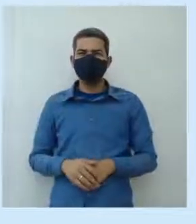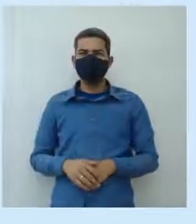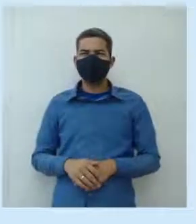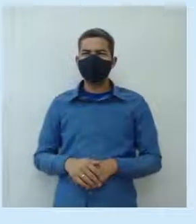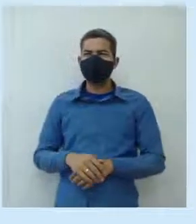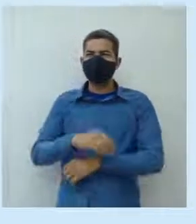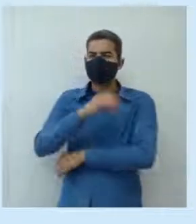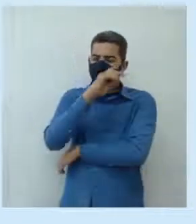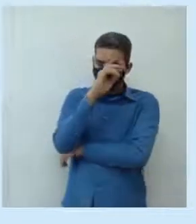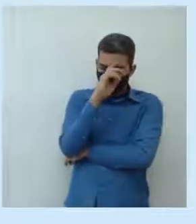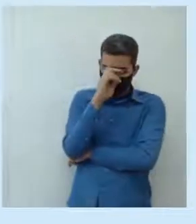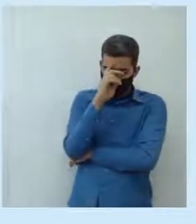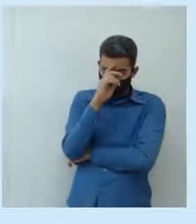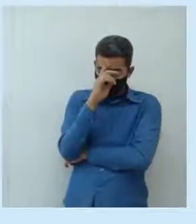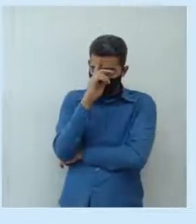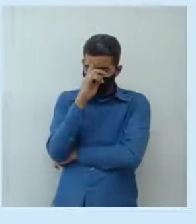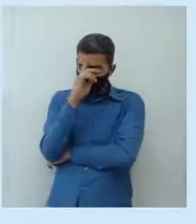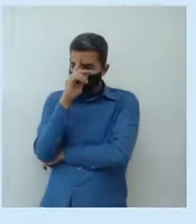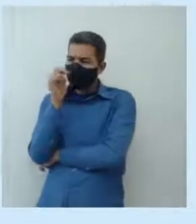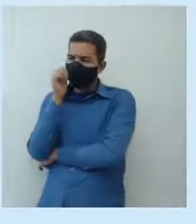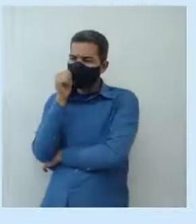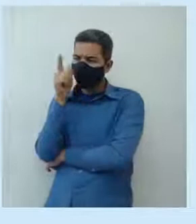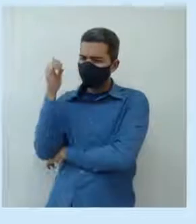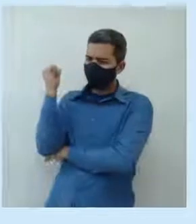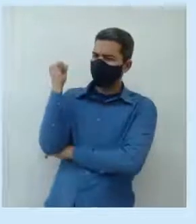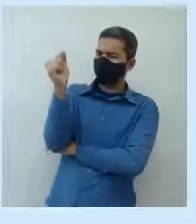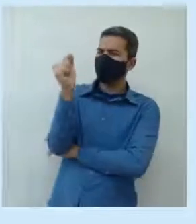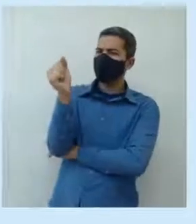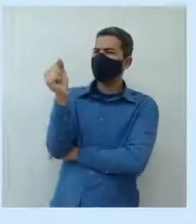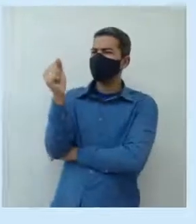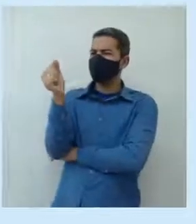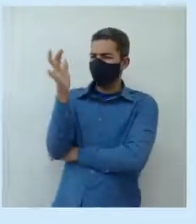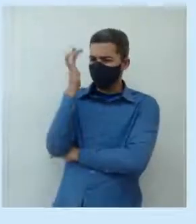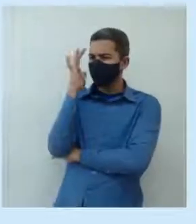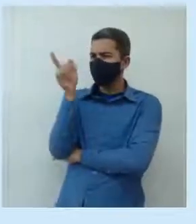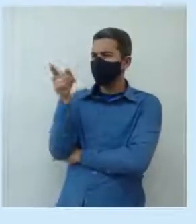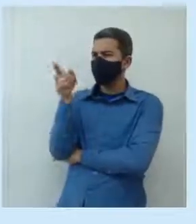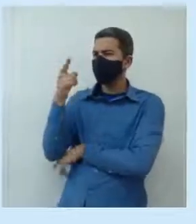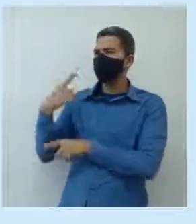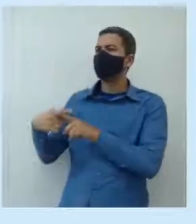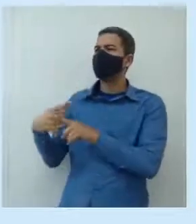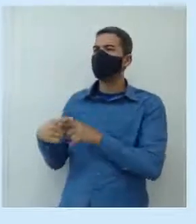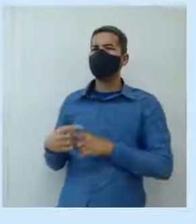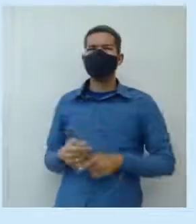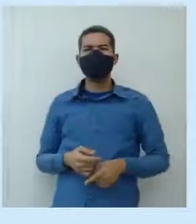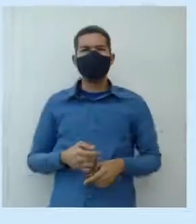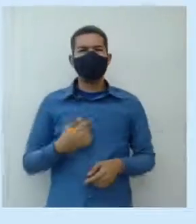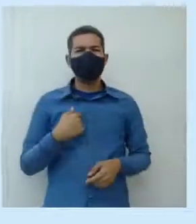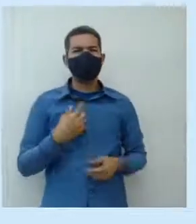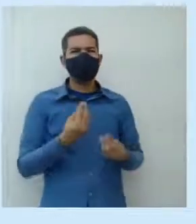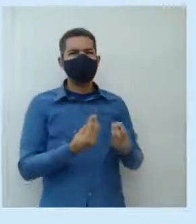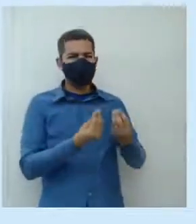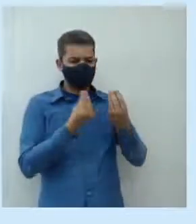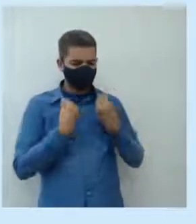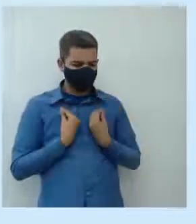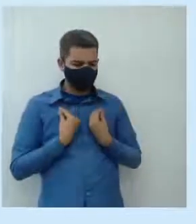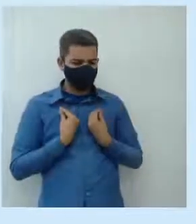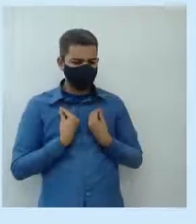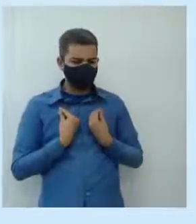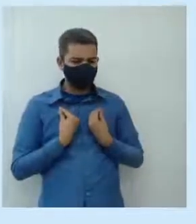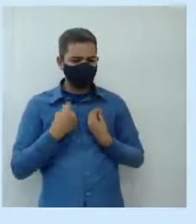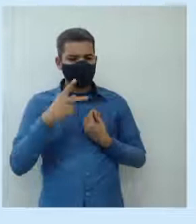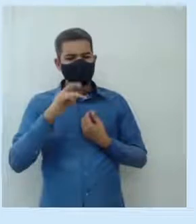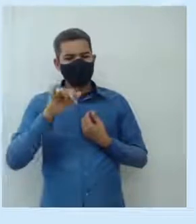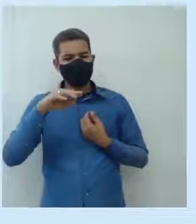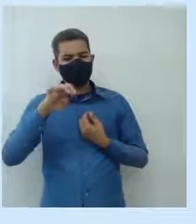sua mulher está tentando matá-lo? Ela me serviu pimentão, alface e tomate no